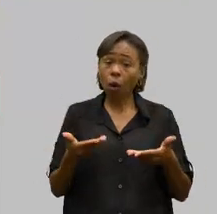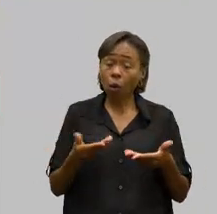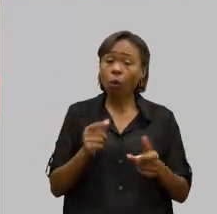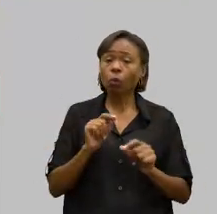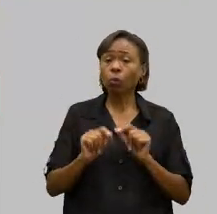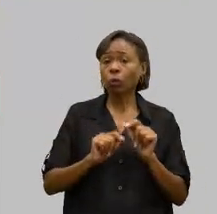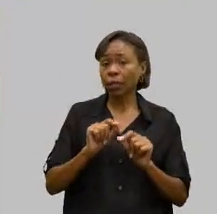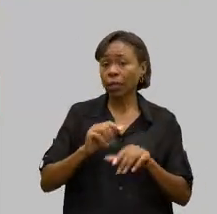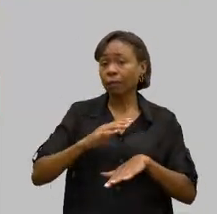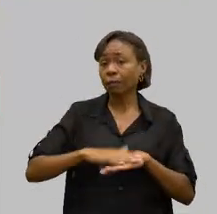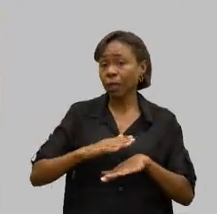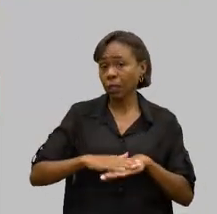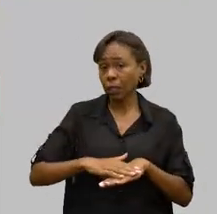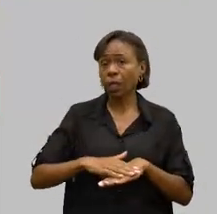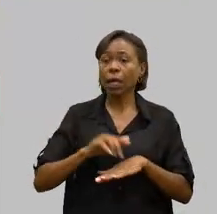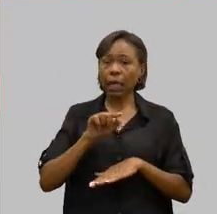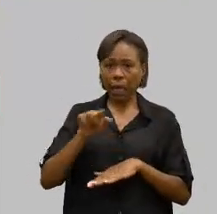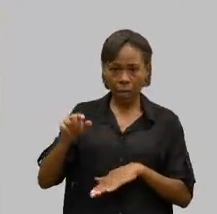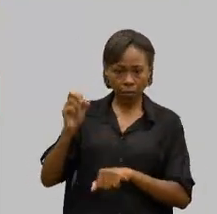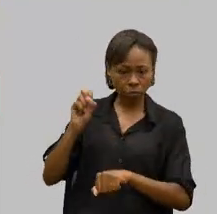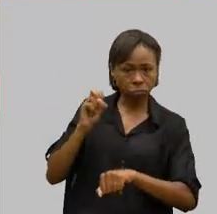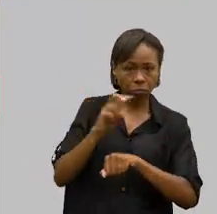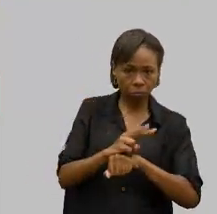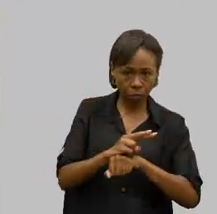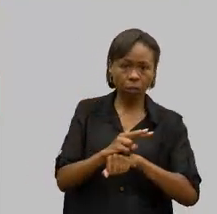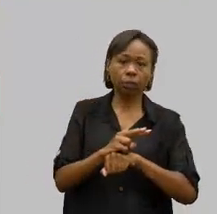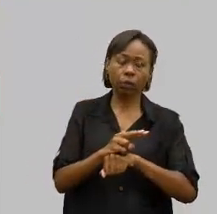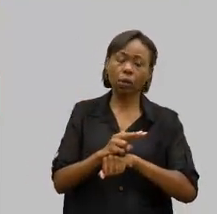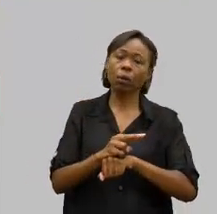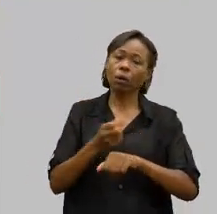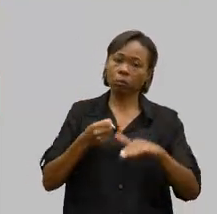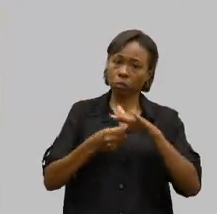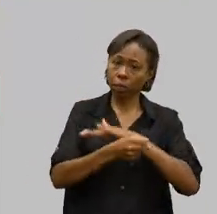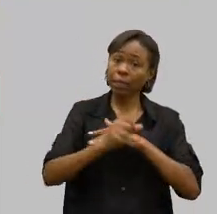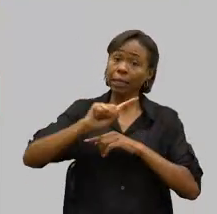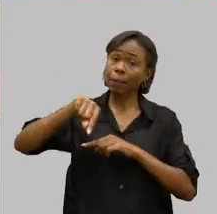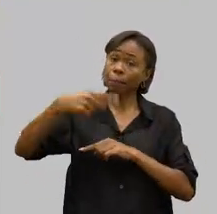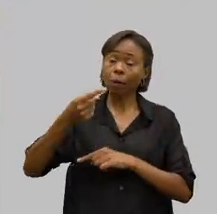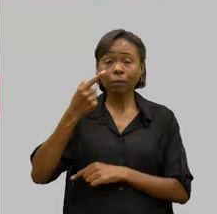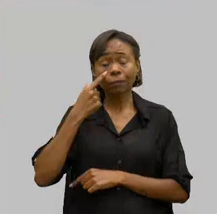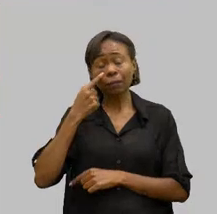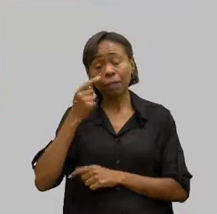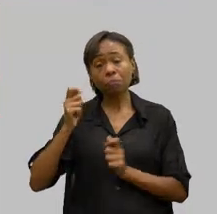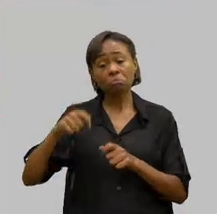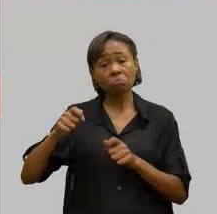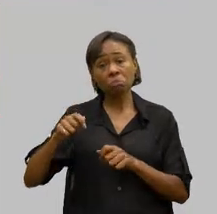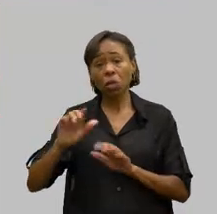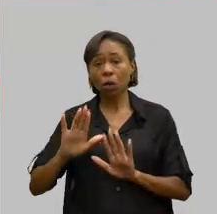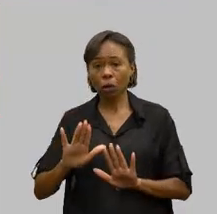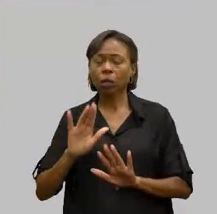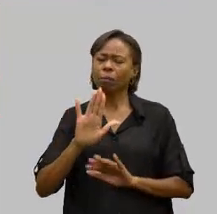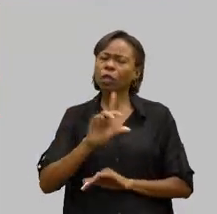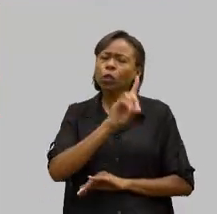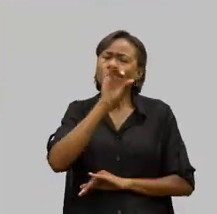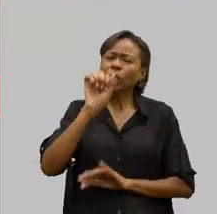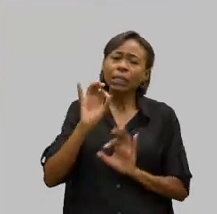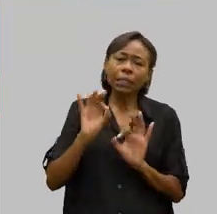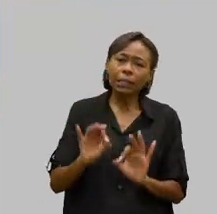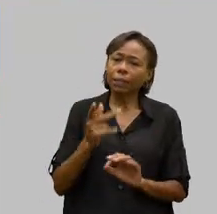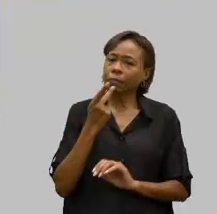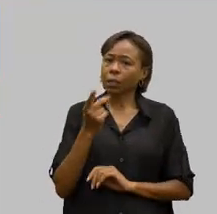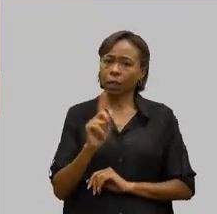tornemos essas pessoas efetivas para depois estudarmos uma possibilidade. Então, não vou te passar nenhuma data e nenhuma previsão de